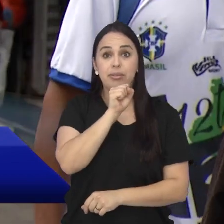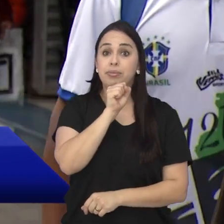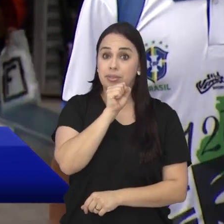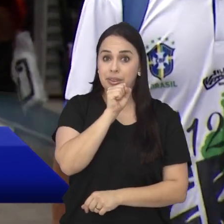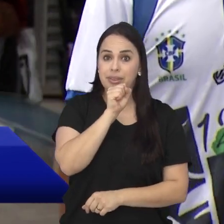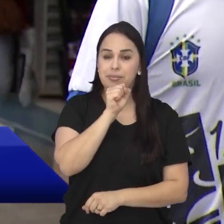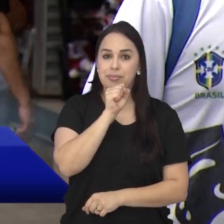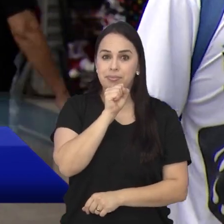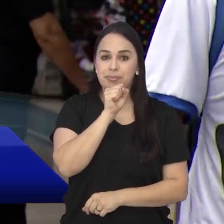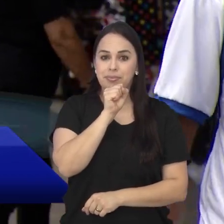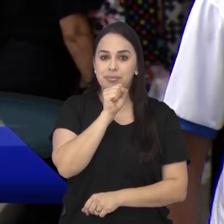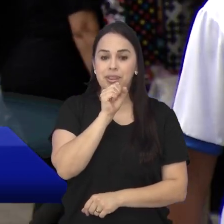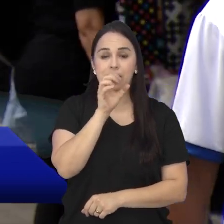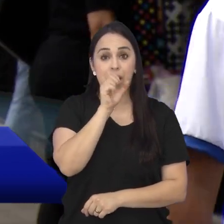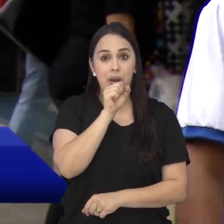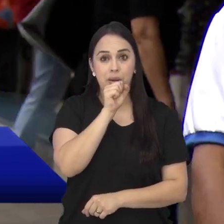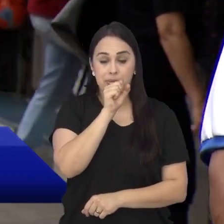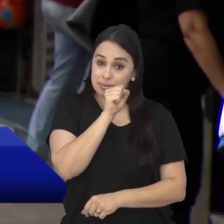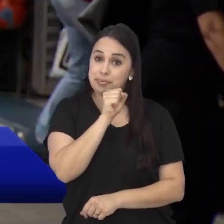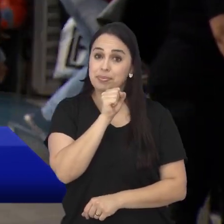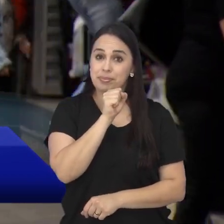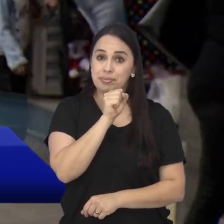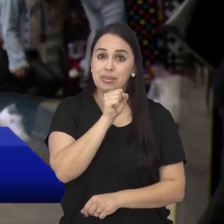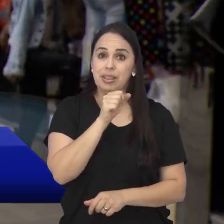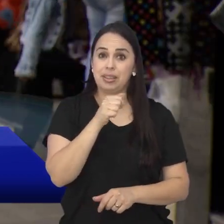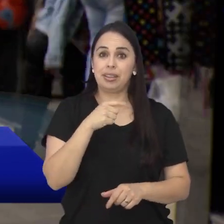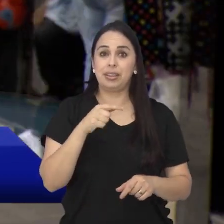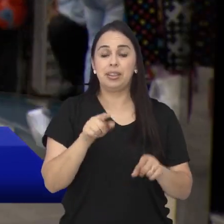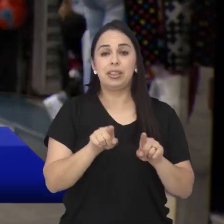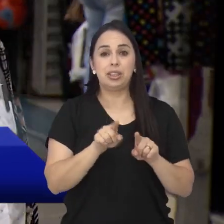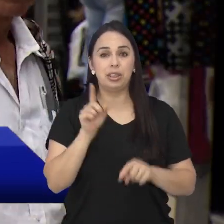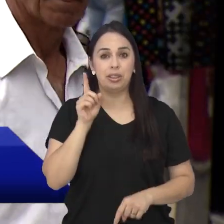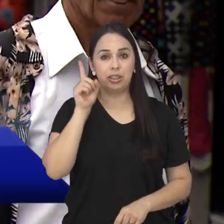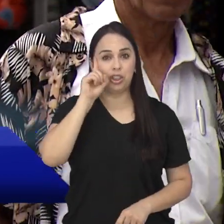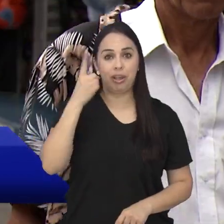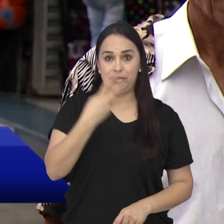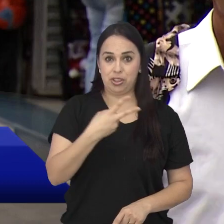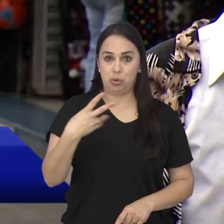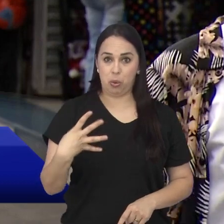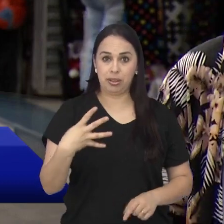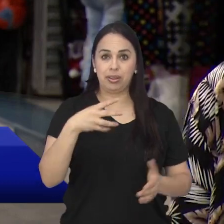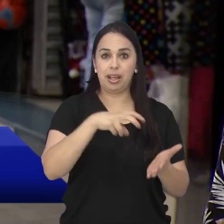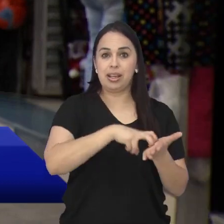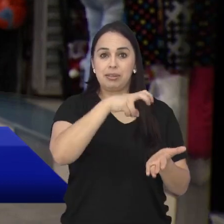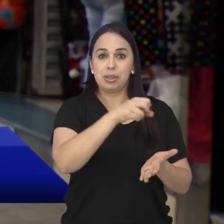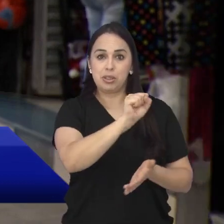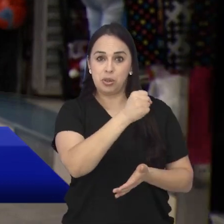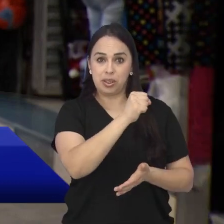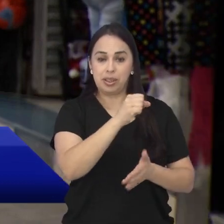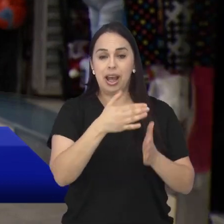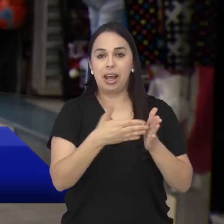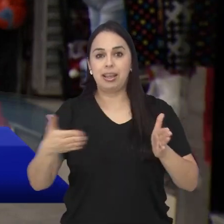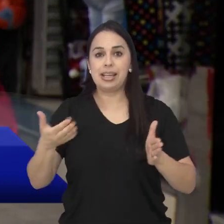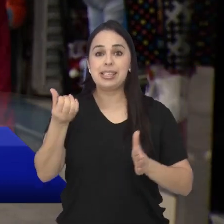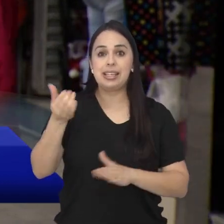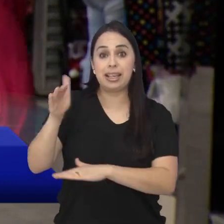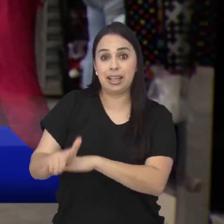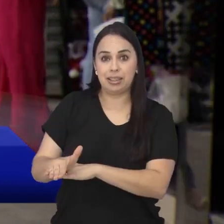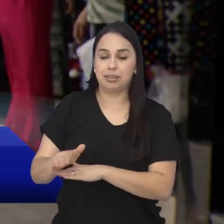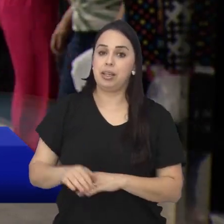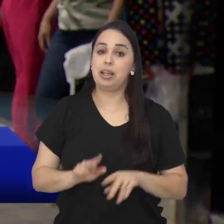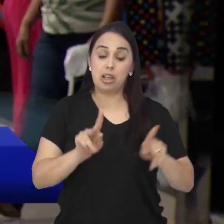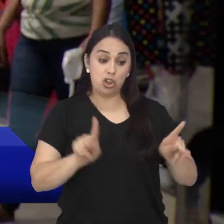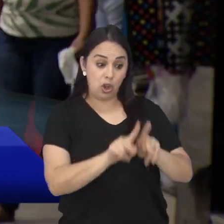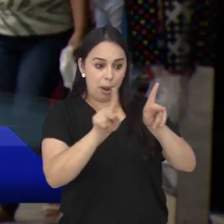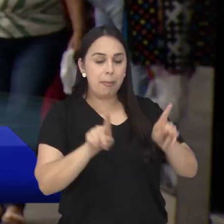lojas aqui do centro, sábado véspera de Natal, as lojas funcionam das 8h30 da manhã até as 6 horas da tarde. Já